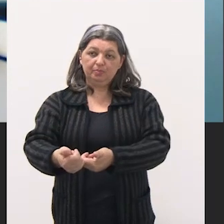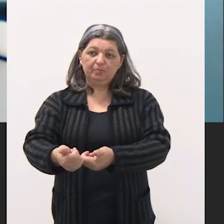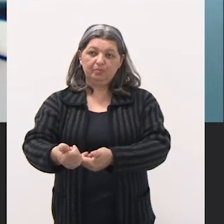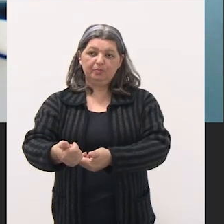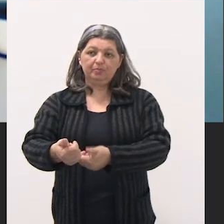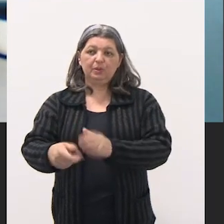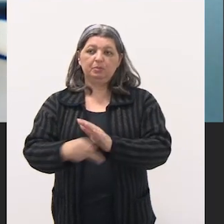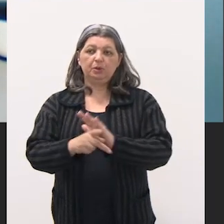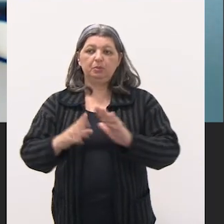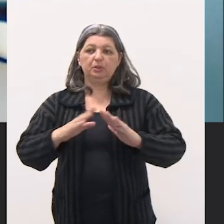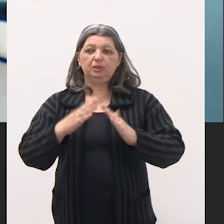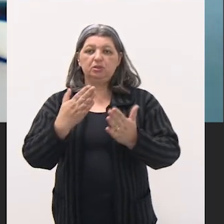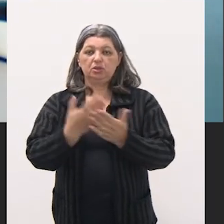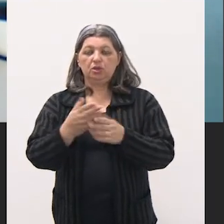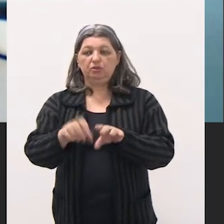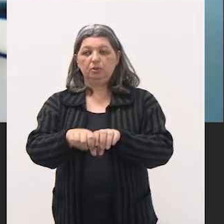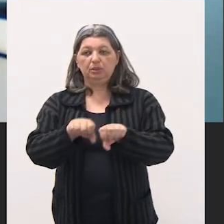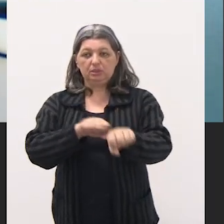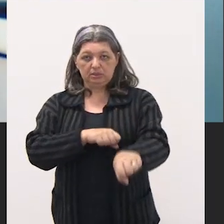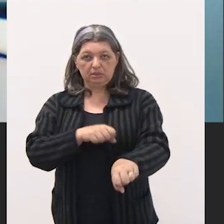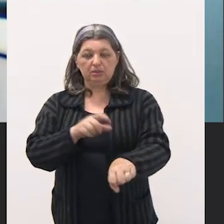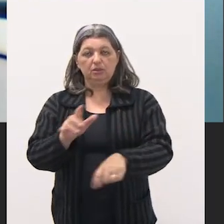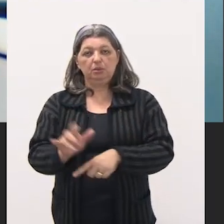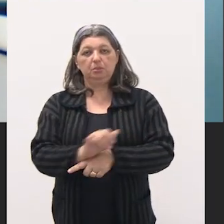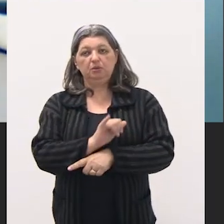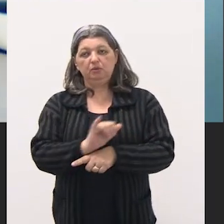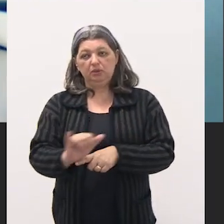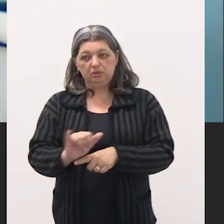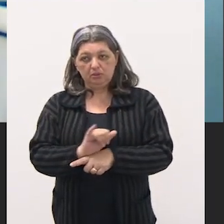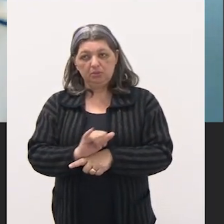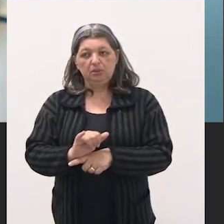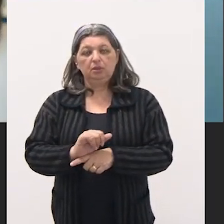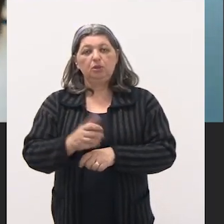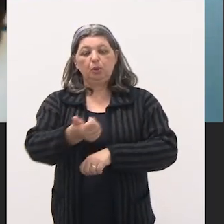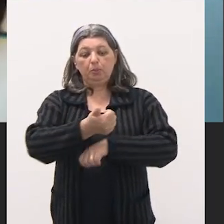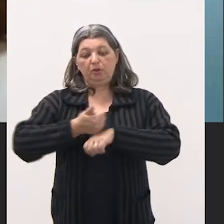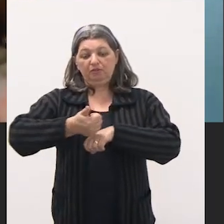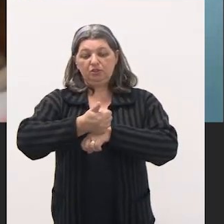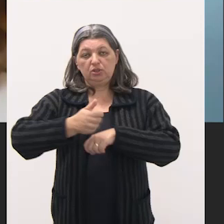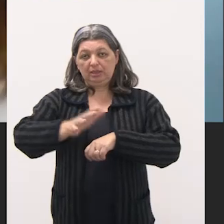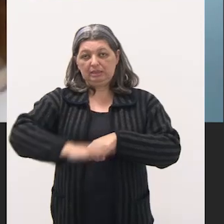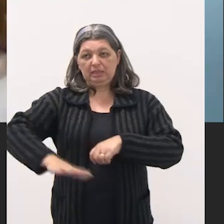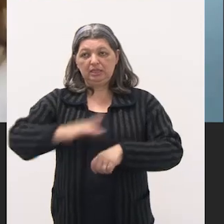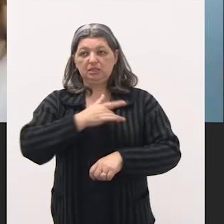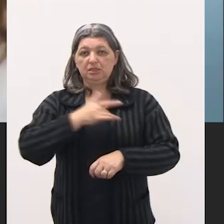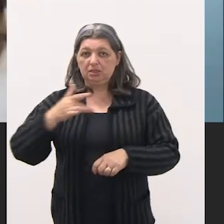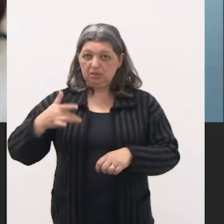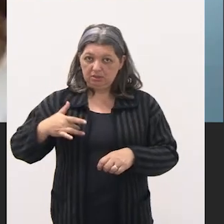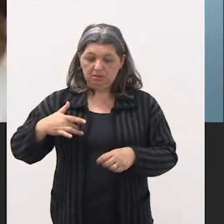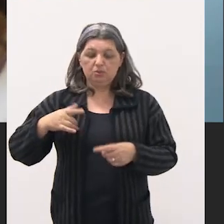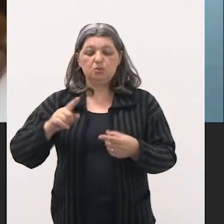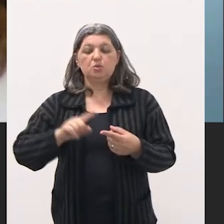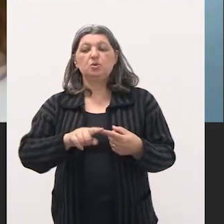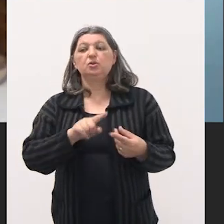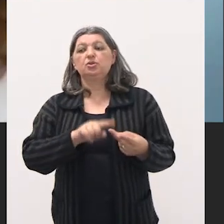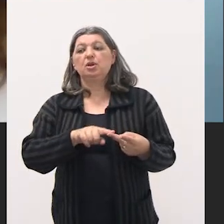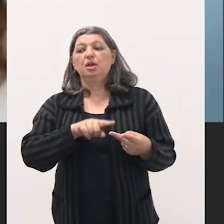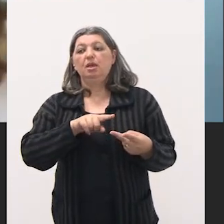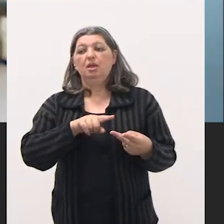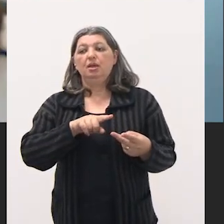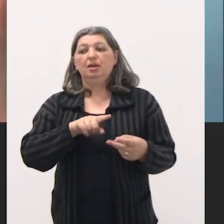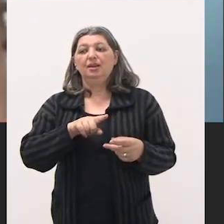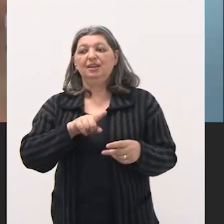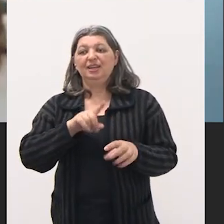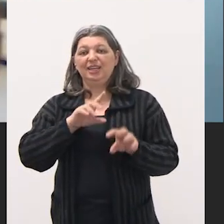de Formação e Aperfeiçoamento dos Profissionais de Saúde, dos profissionais de educação, a saúde